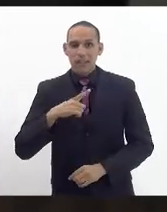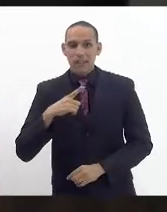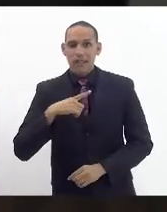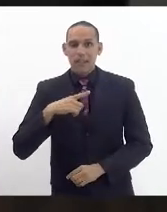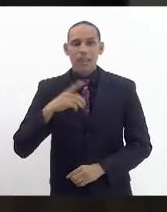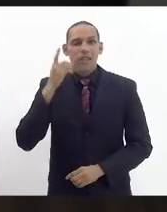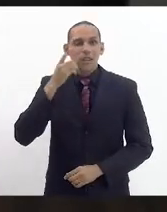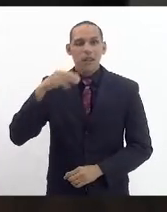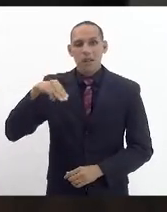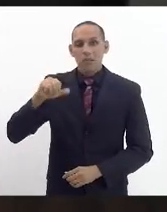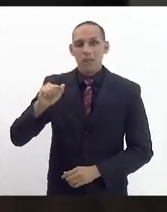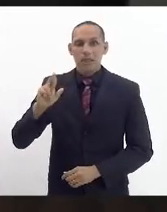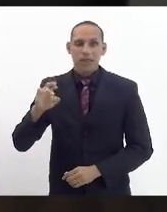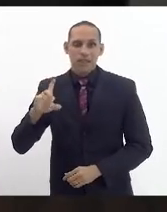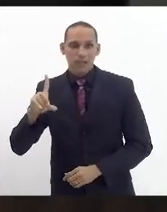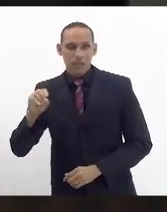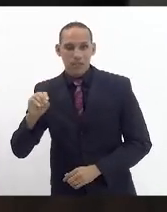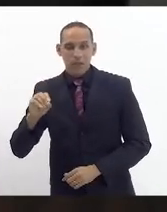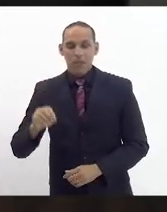Cabeleireiro.